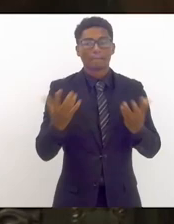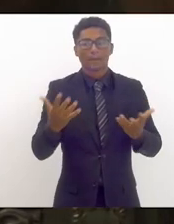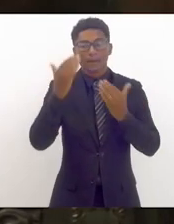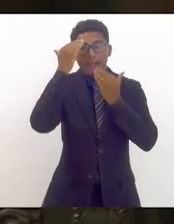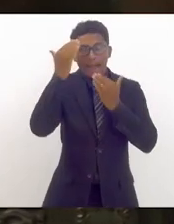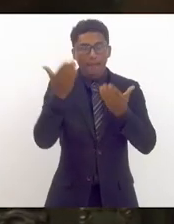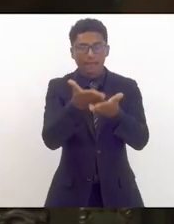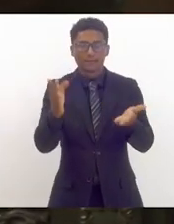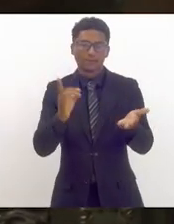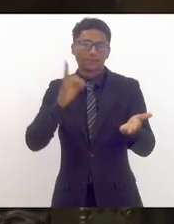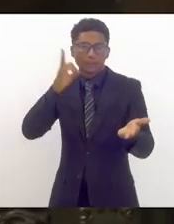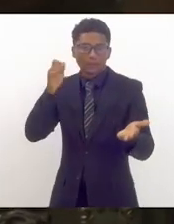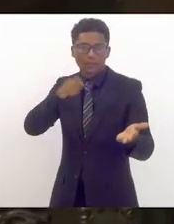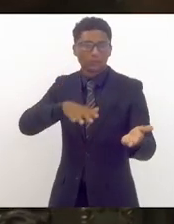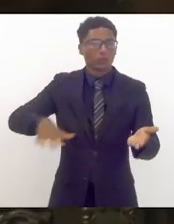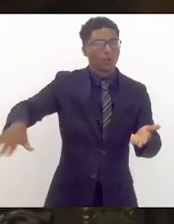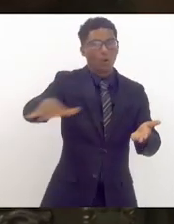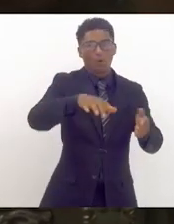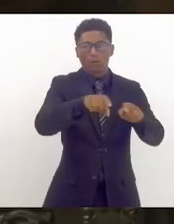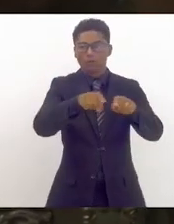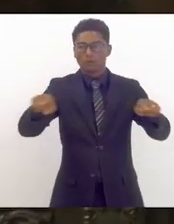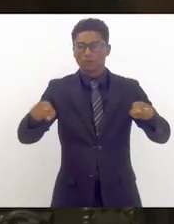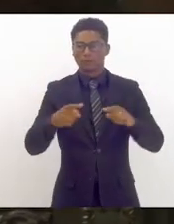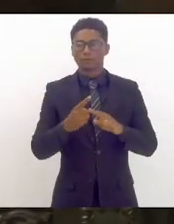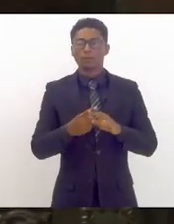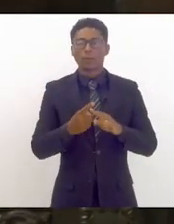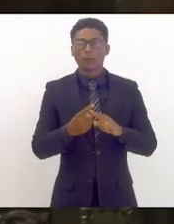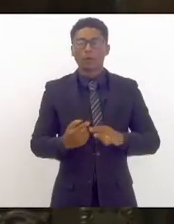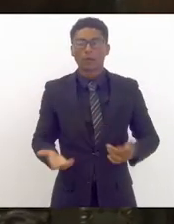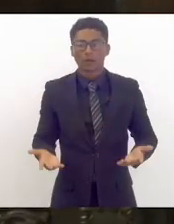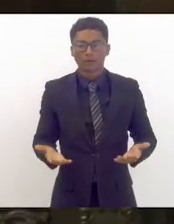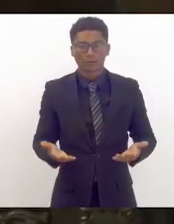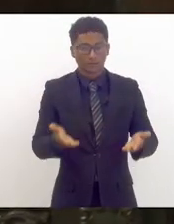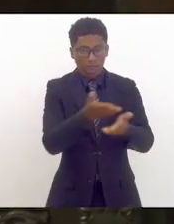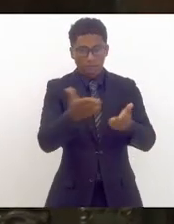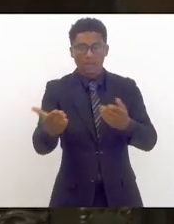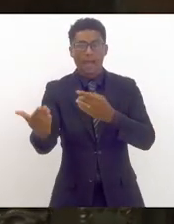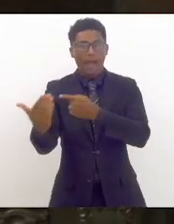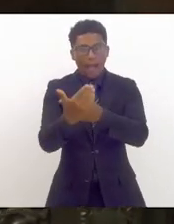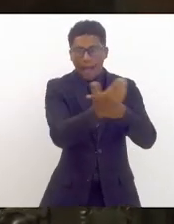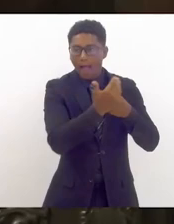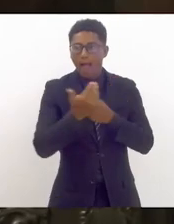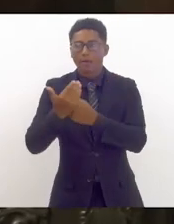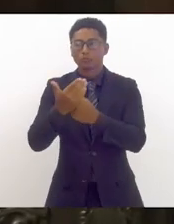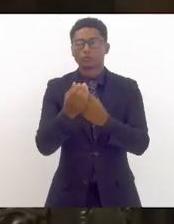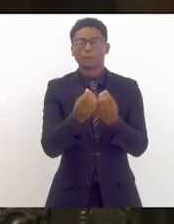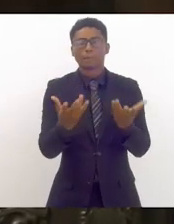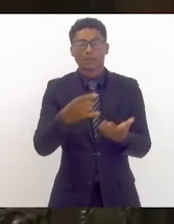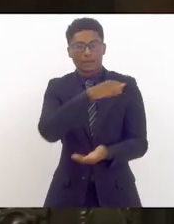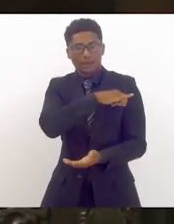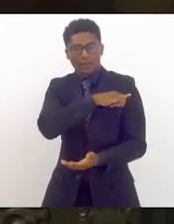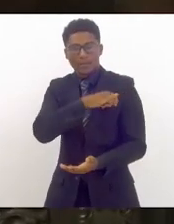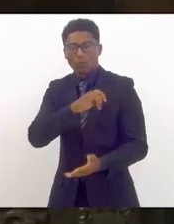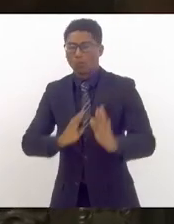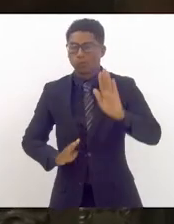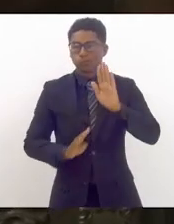deputados e deputadas estaduais pela contribuição para o crescimento do Rio de Janeiro e dar boas-vindas aos novos parlamentares